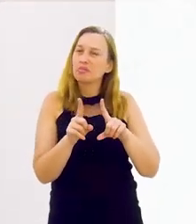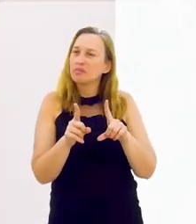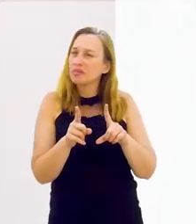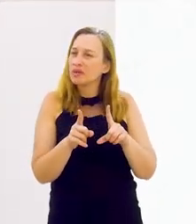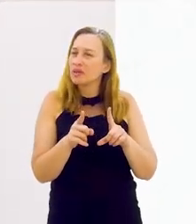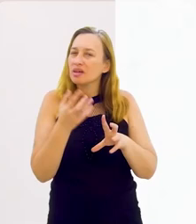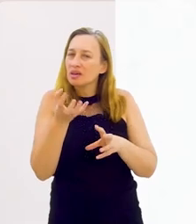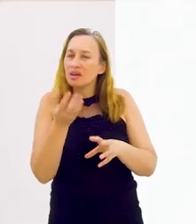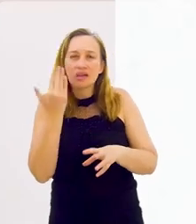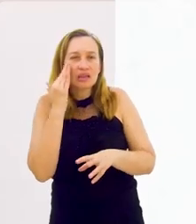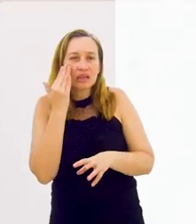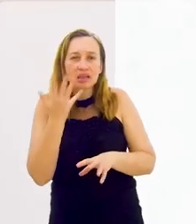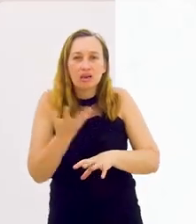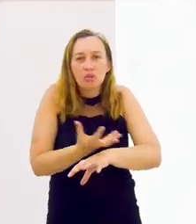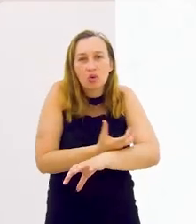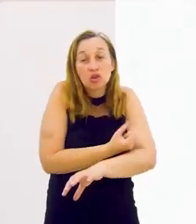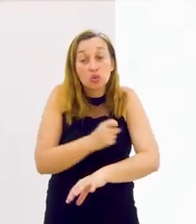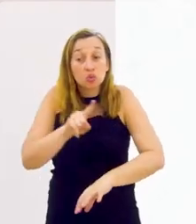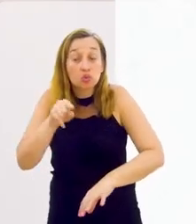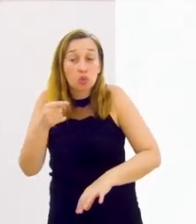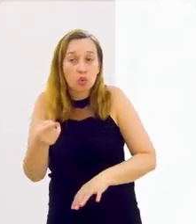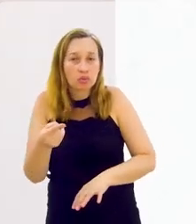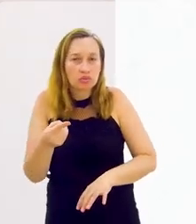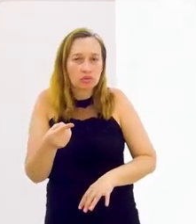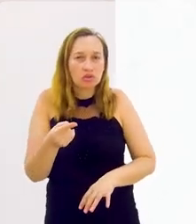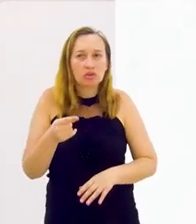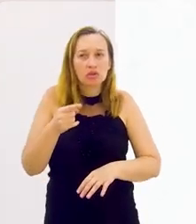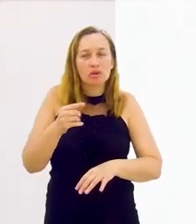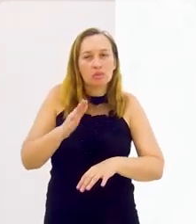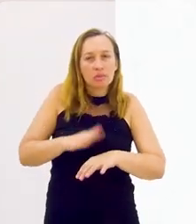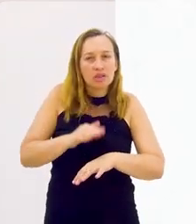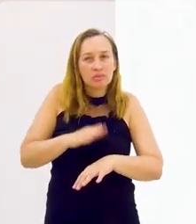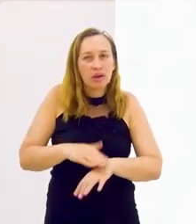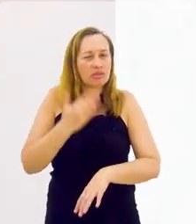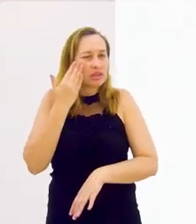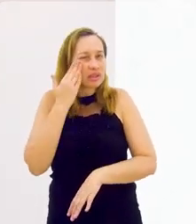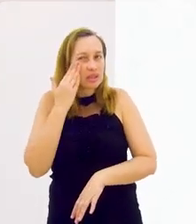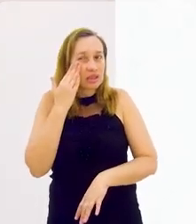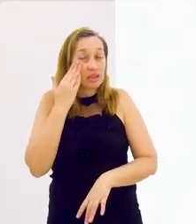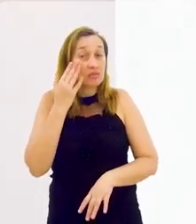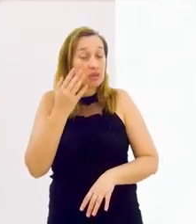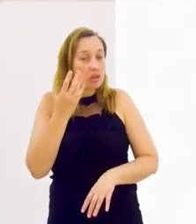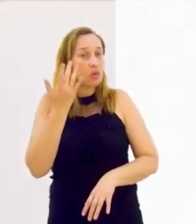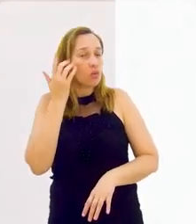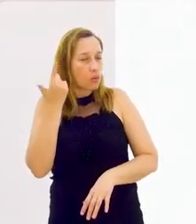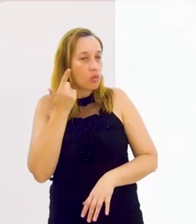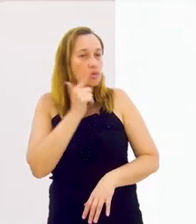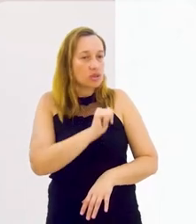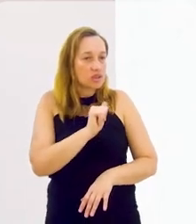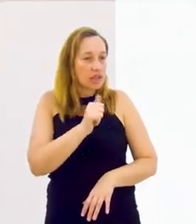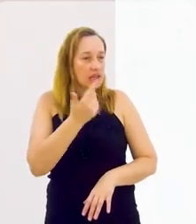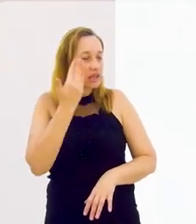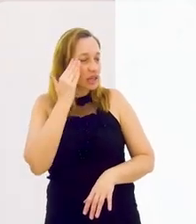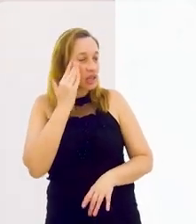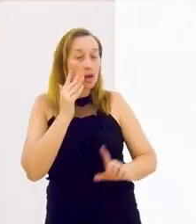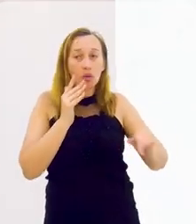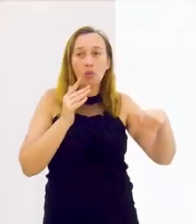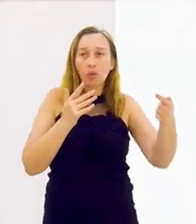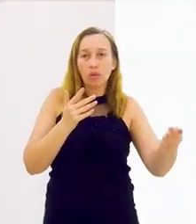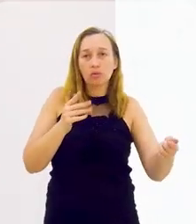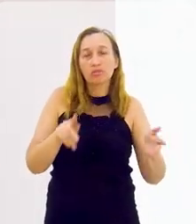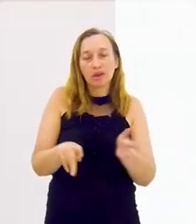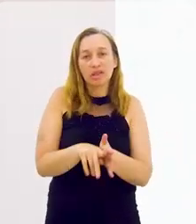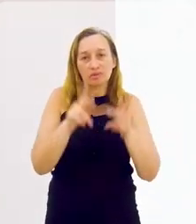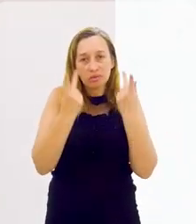palavra, mas de tentar entender as suas emoções. E quanto mais você se entende, você entende o outro, porque isso